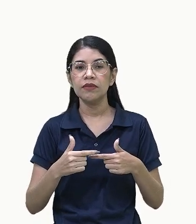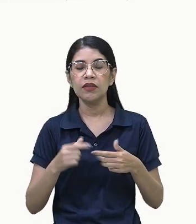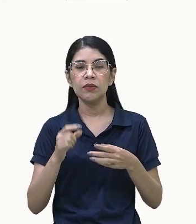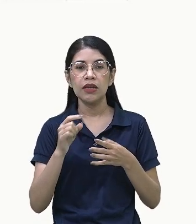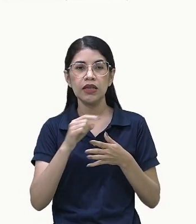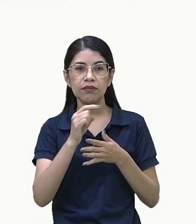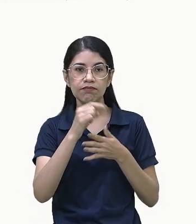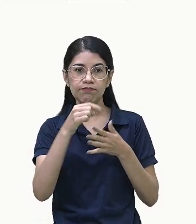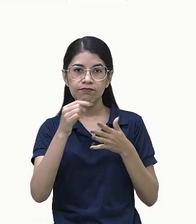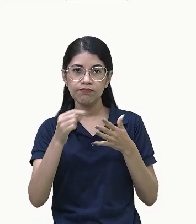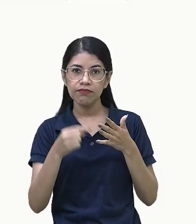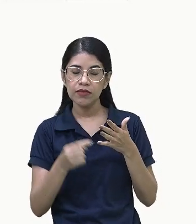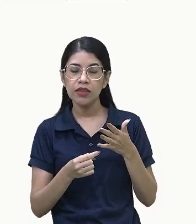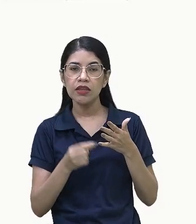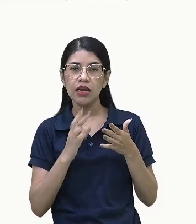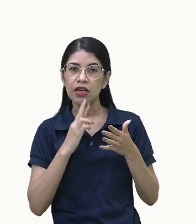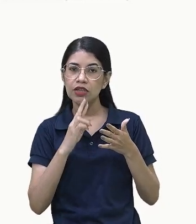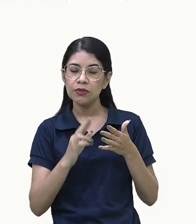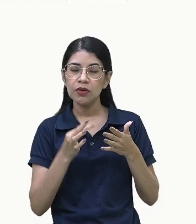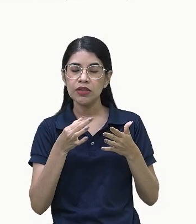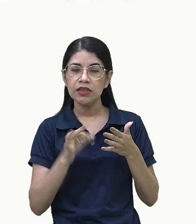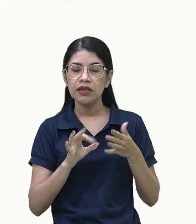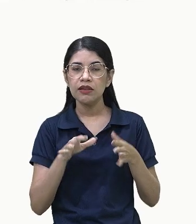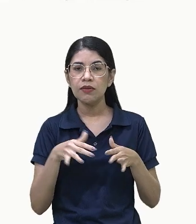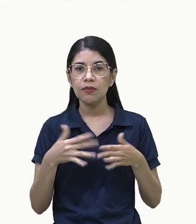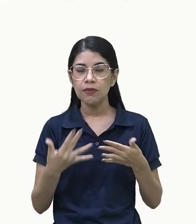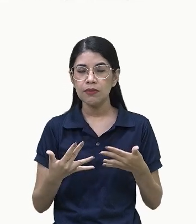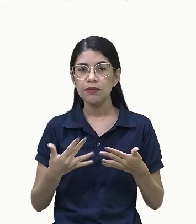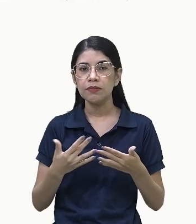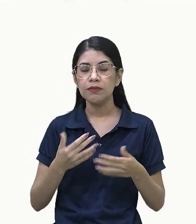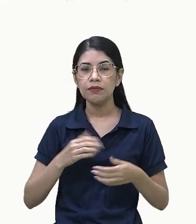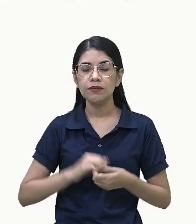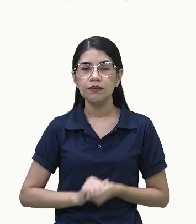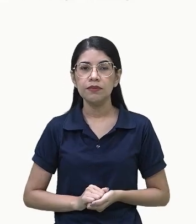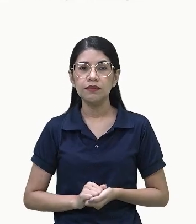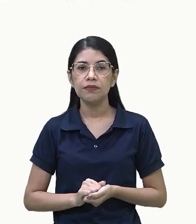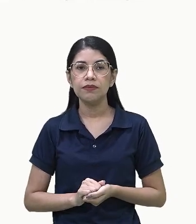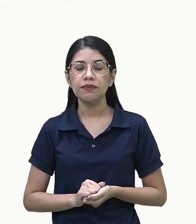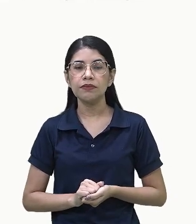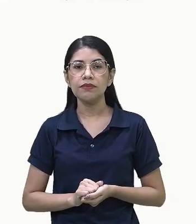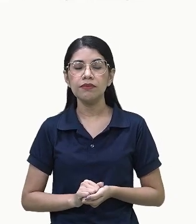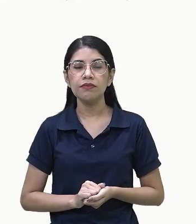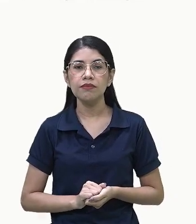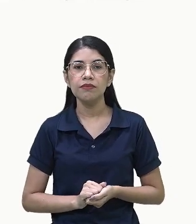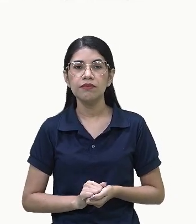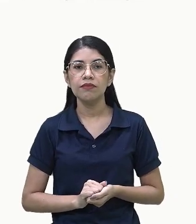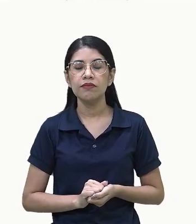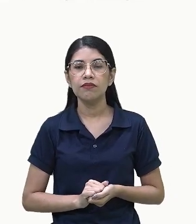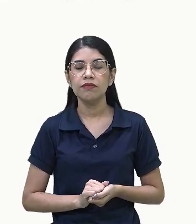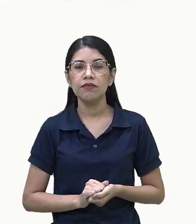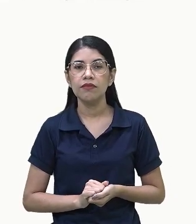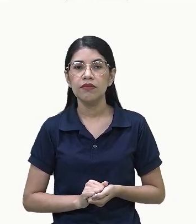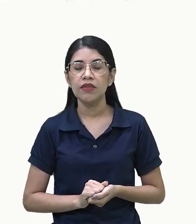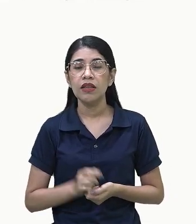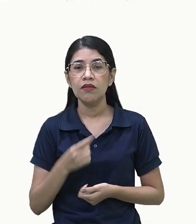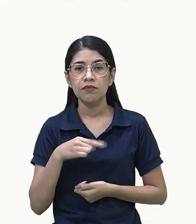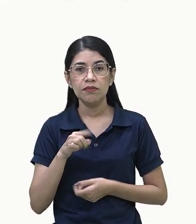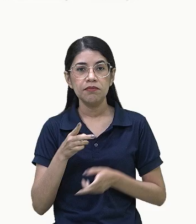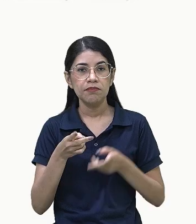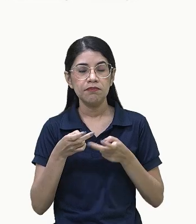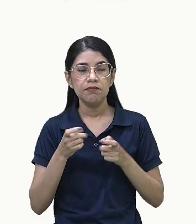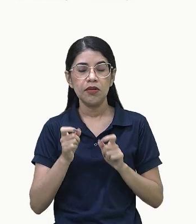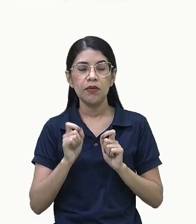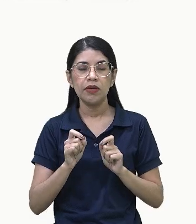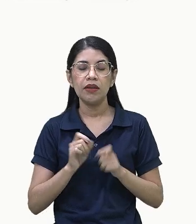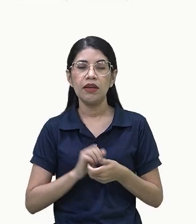alternativas e a gente vai verificar então qual dessas respostas é a correta. Vamos lá então, pessoal, olha só. Como vocês viram então,